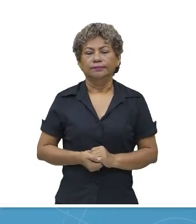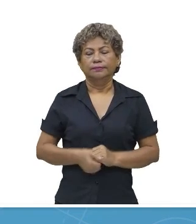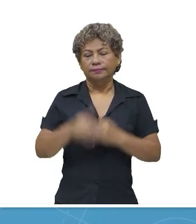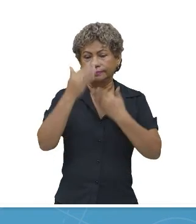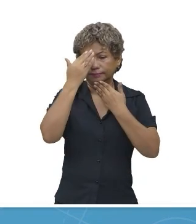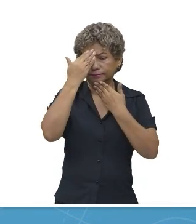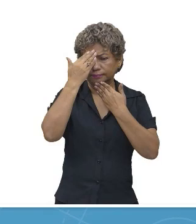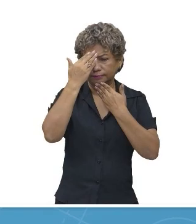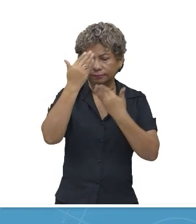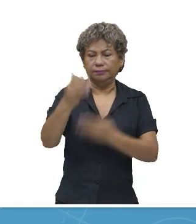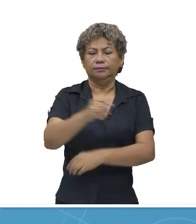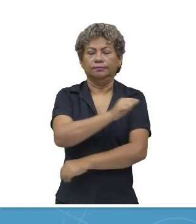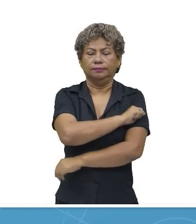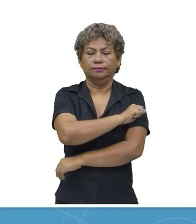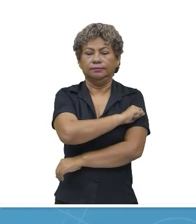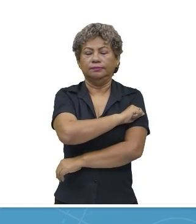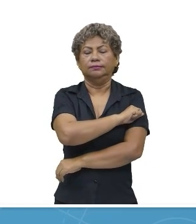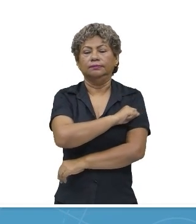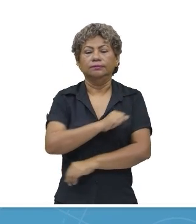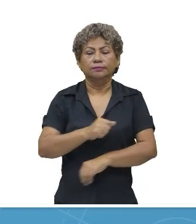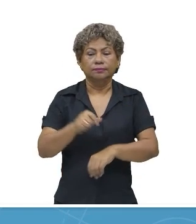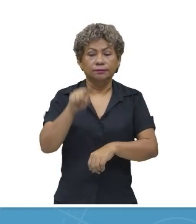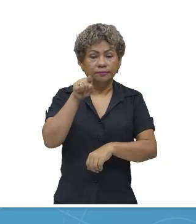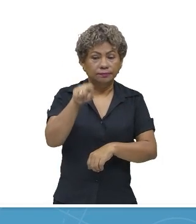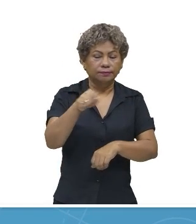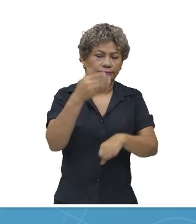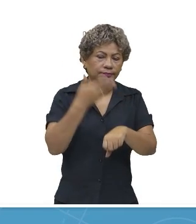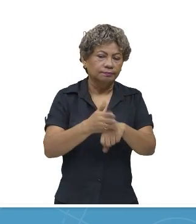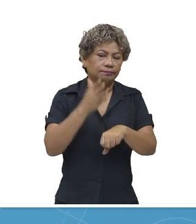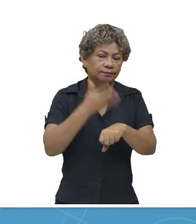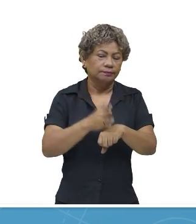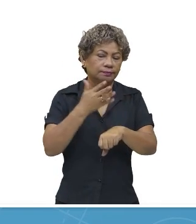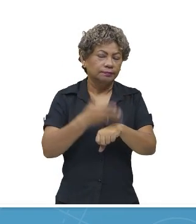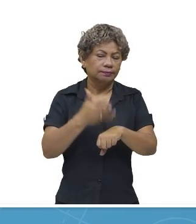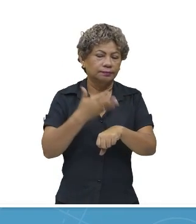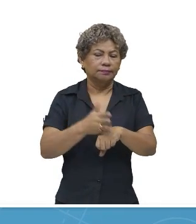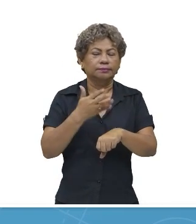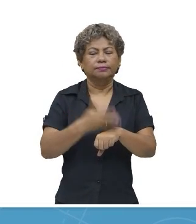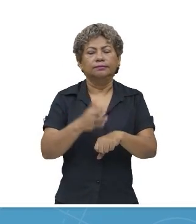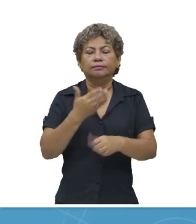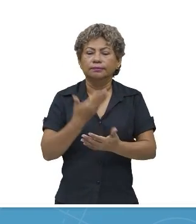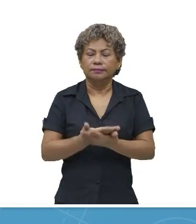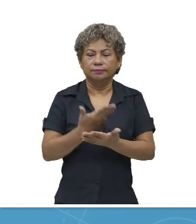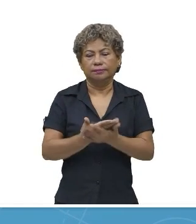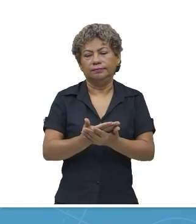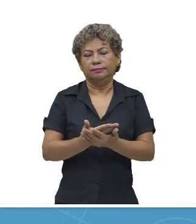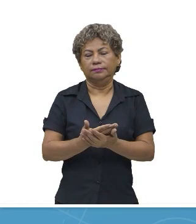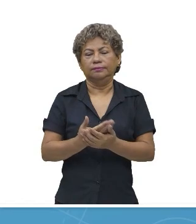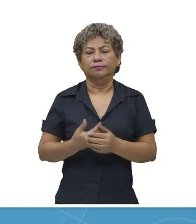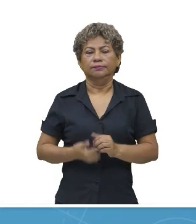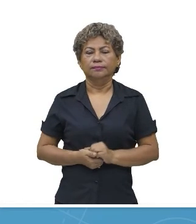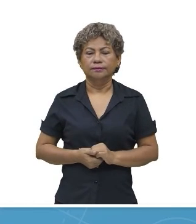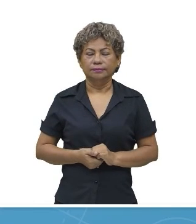continuem praticando bastante aí. Vamos continuar praticando.